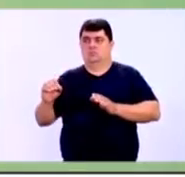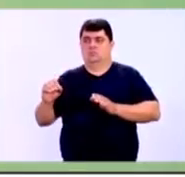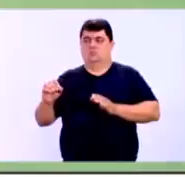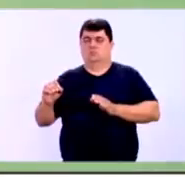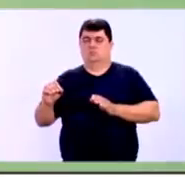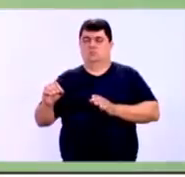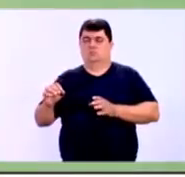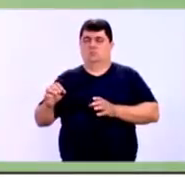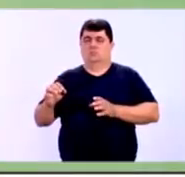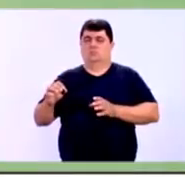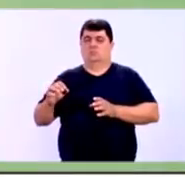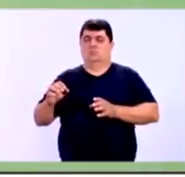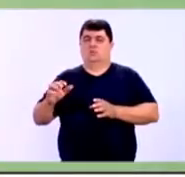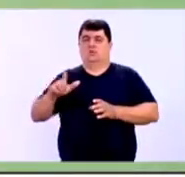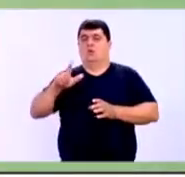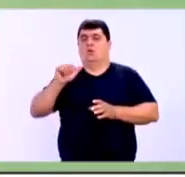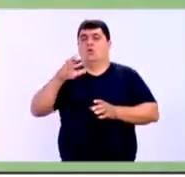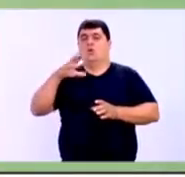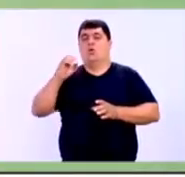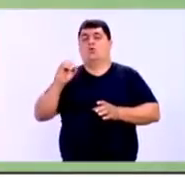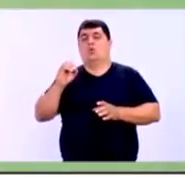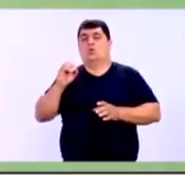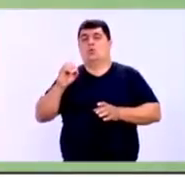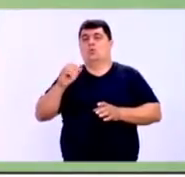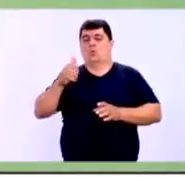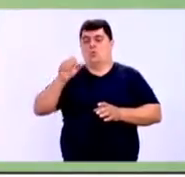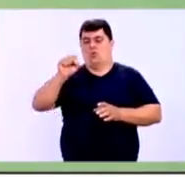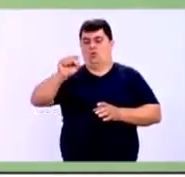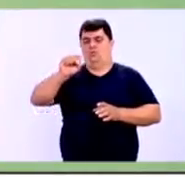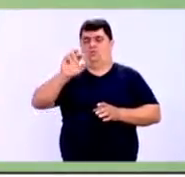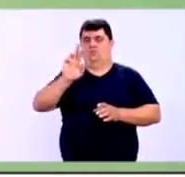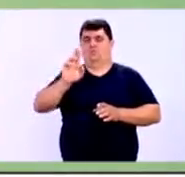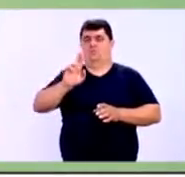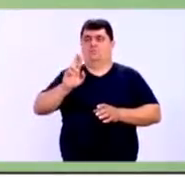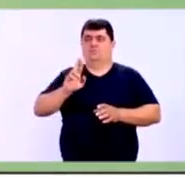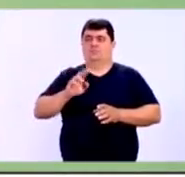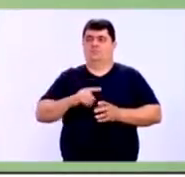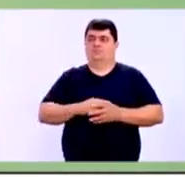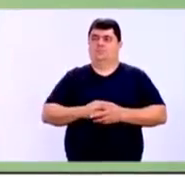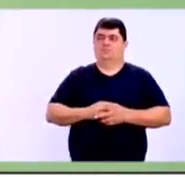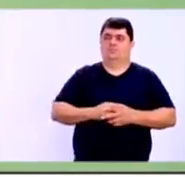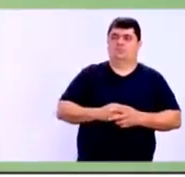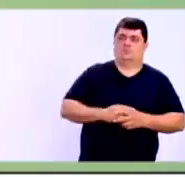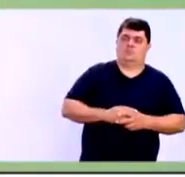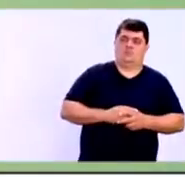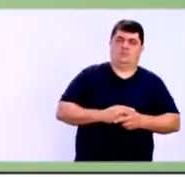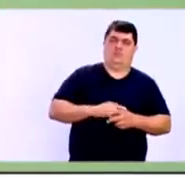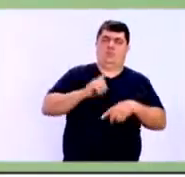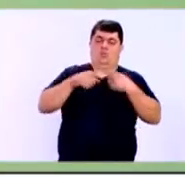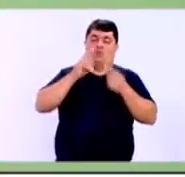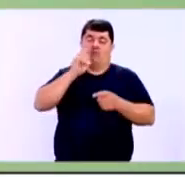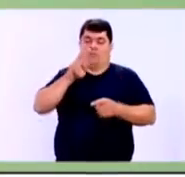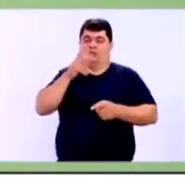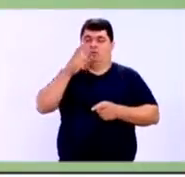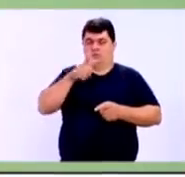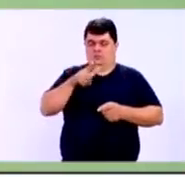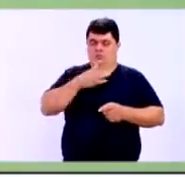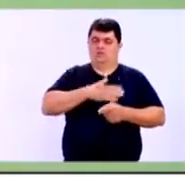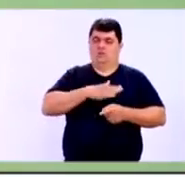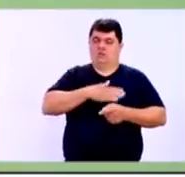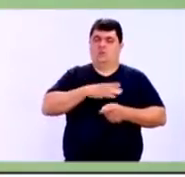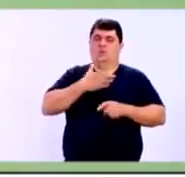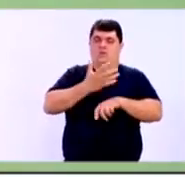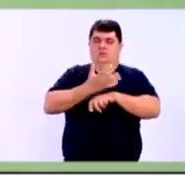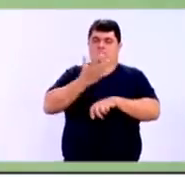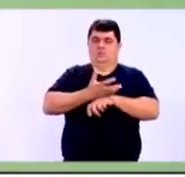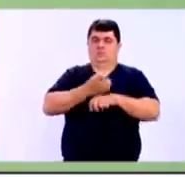10. Quanto foi que eu lucrei? 8. Mais à frente a gente vai olhar com mais calma. Vai ter uma outra matéria bem